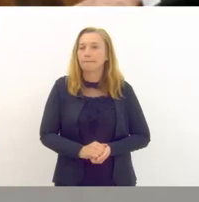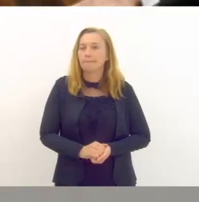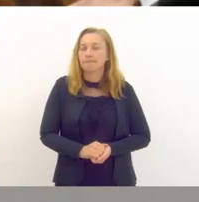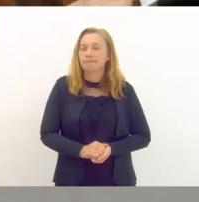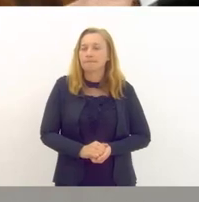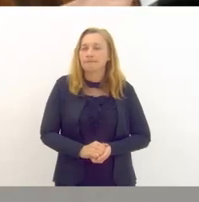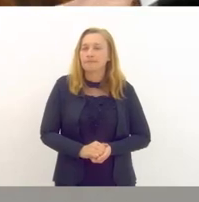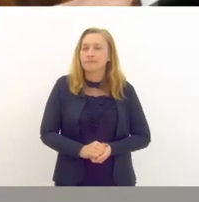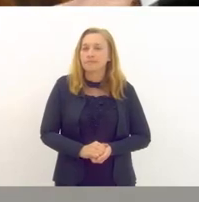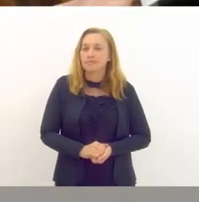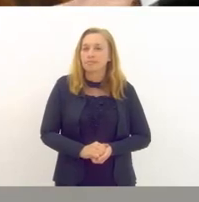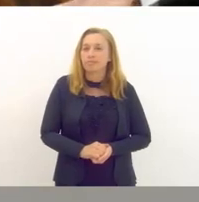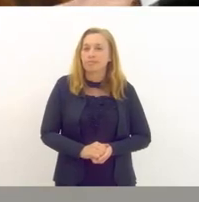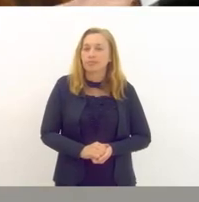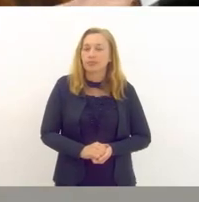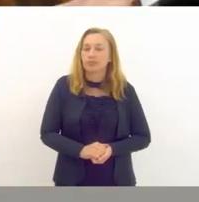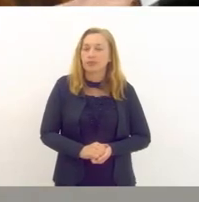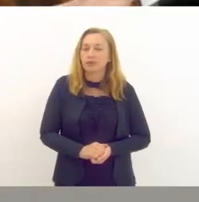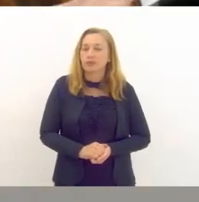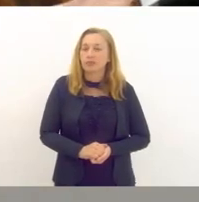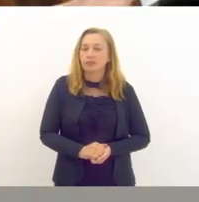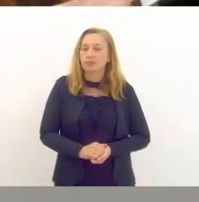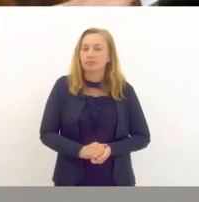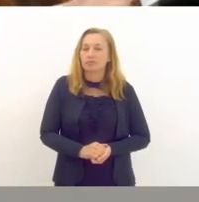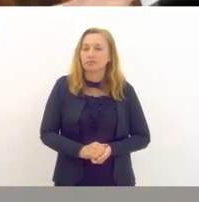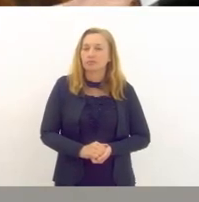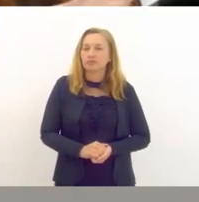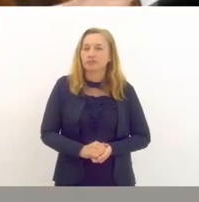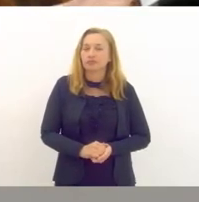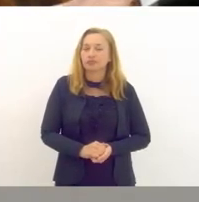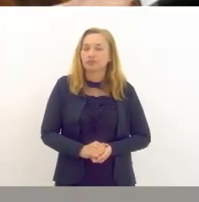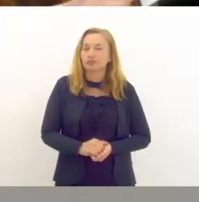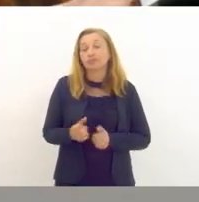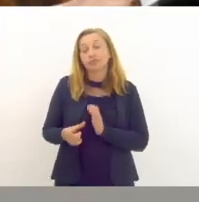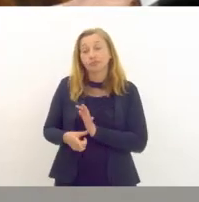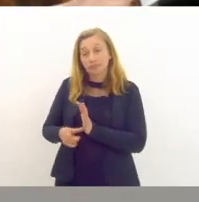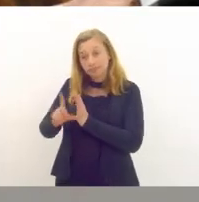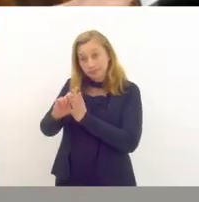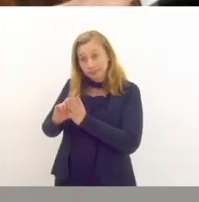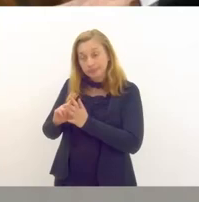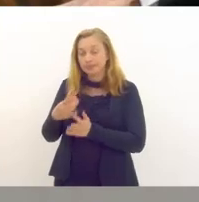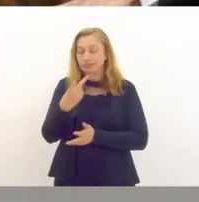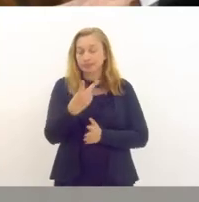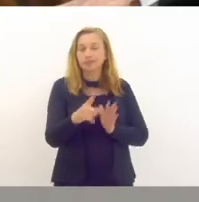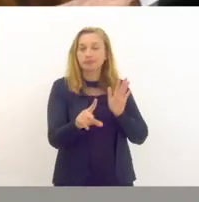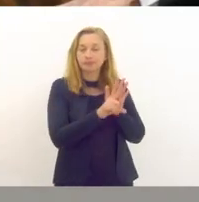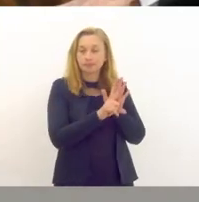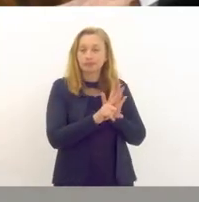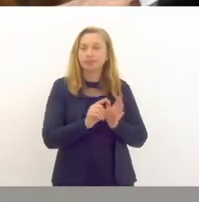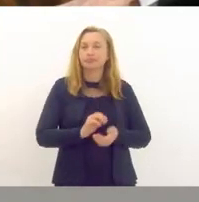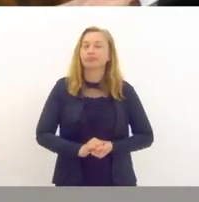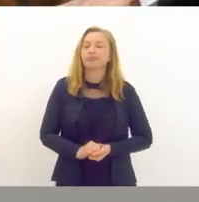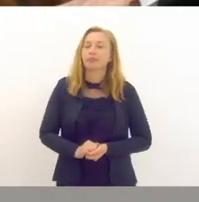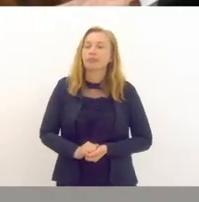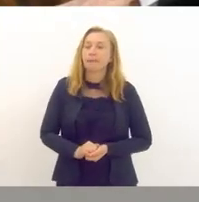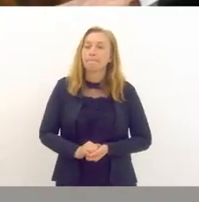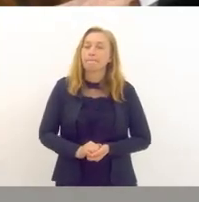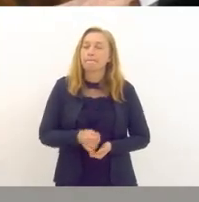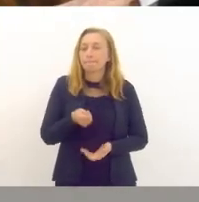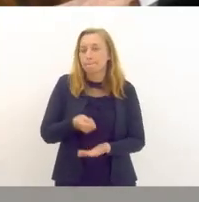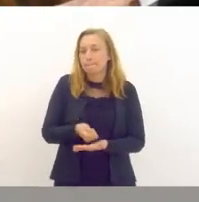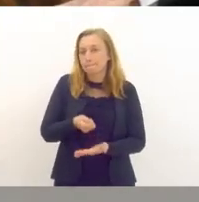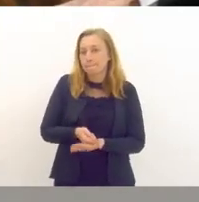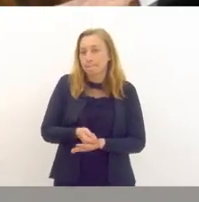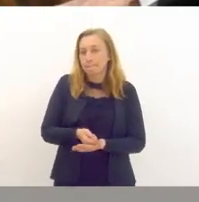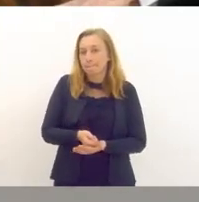tem uma questão aí relevante porque anteriormente a essas duas leis complementares quando se cobrava